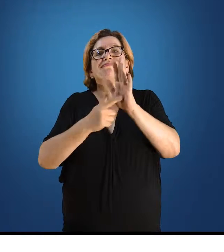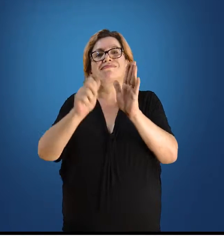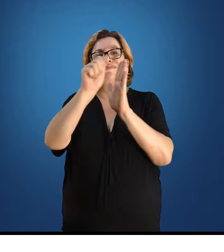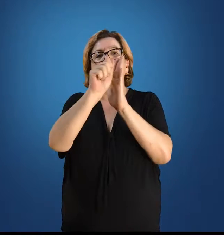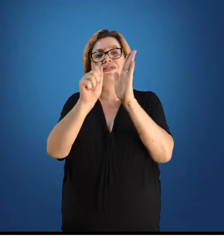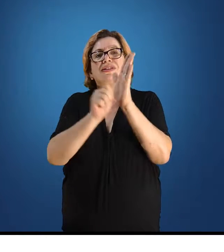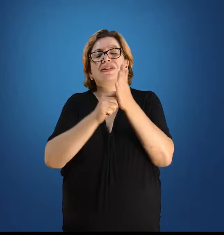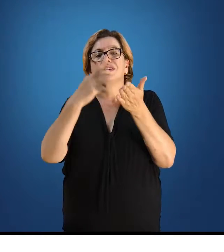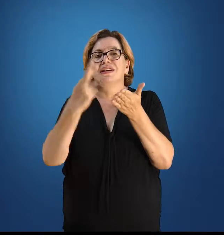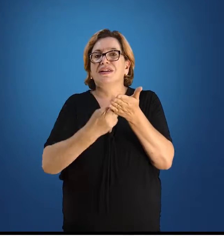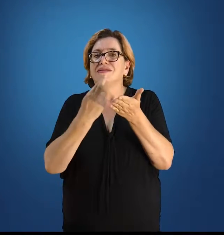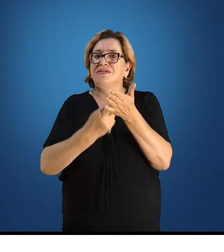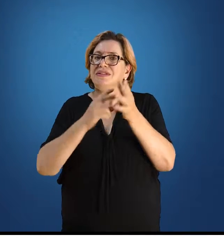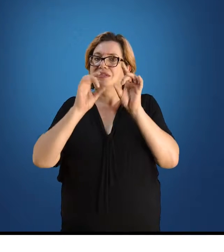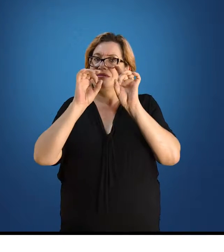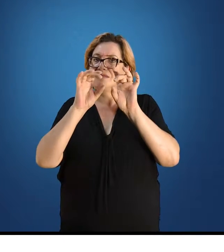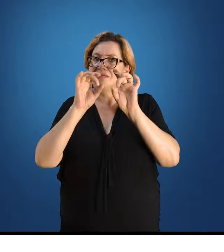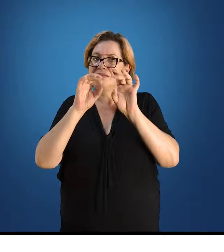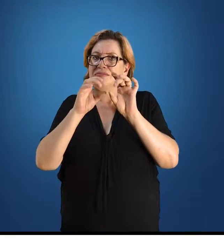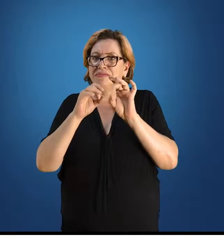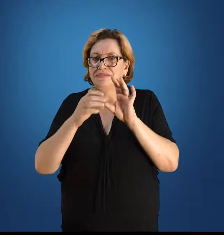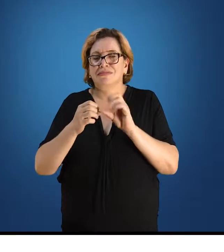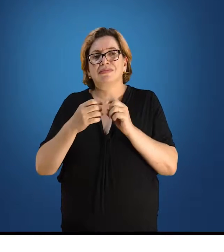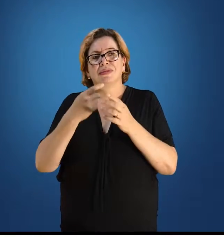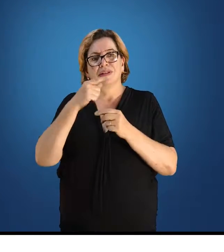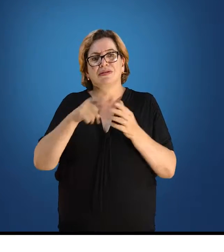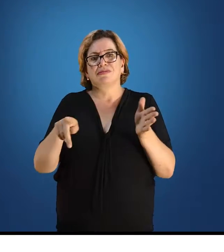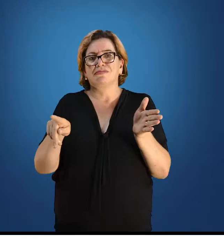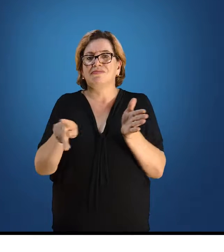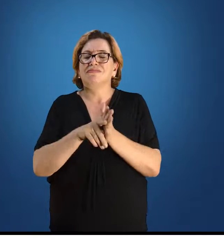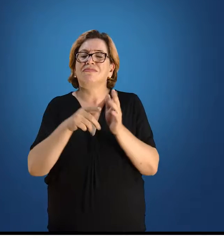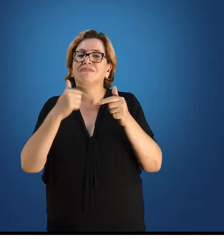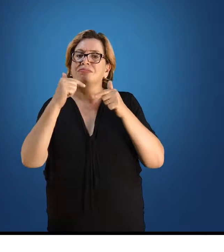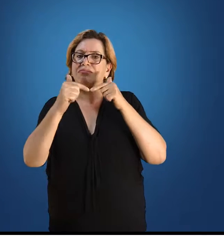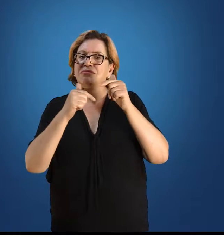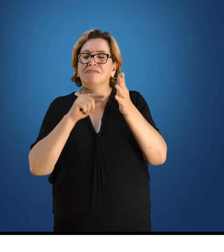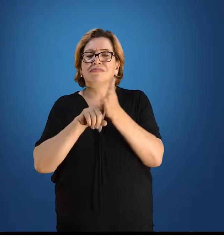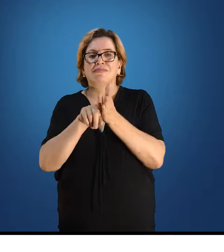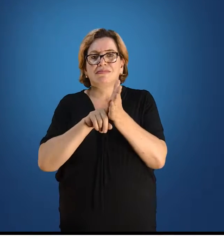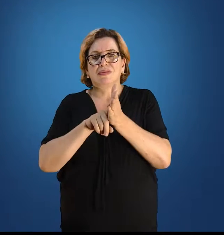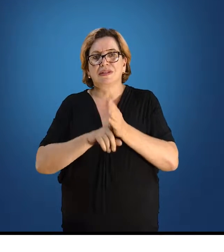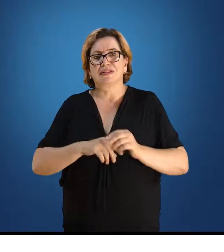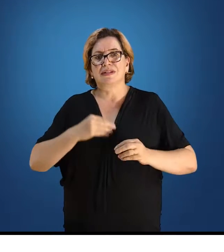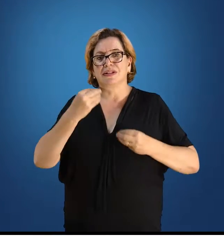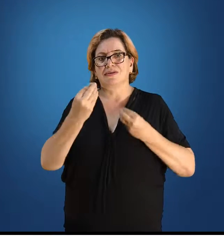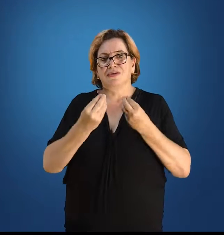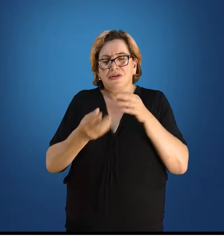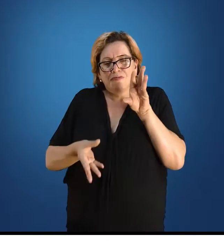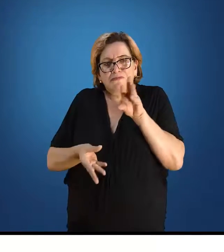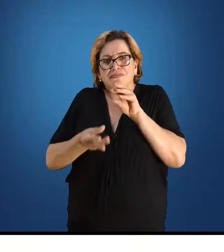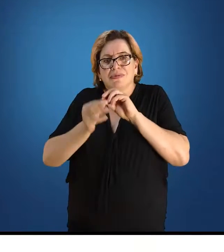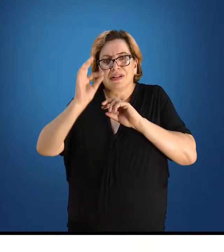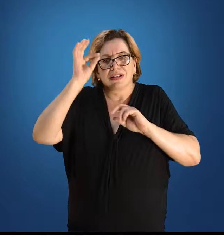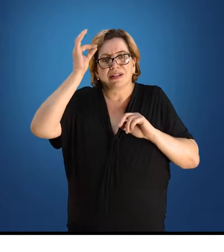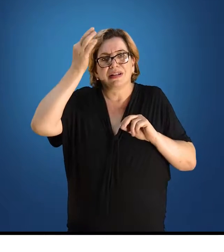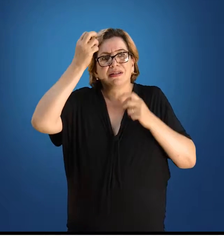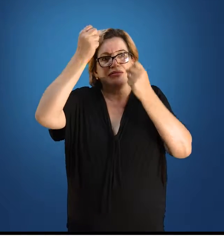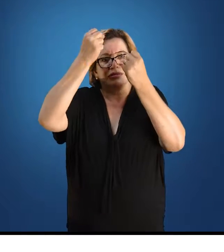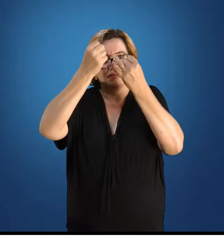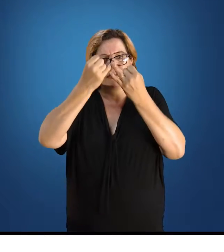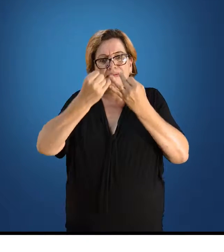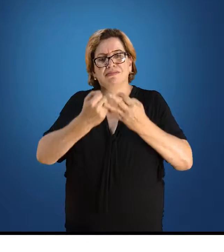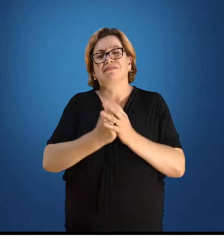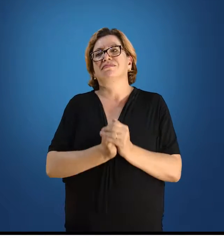revistas especializadas aí como continuidade do seu trabalho de pesquisa. Então eu vou fazer uma breve explanação do processo